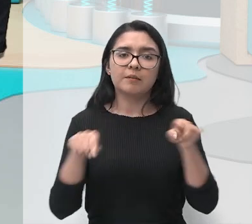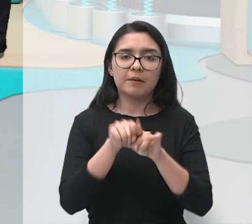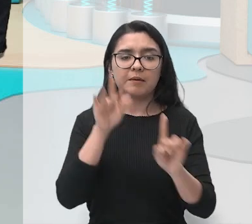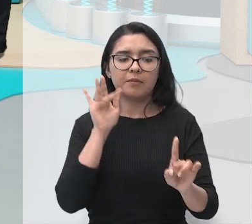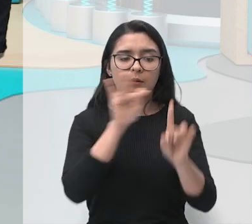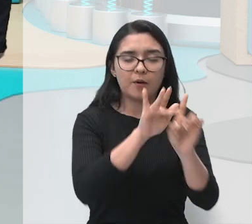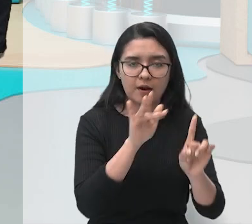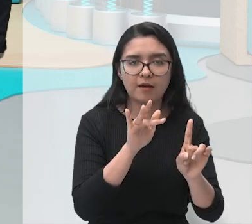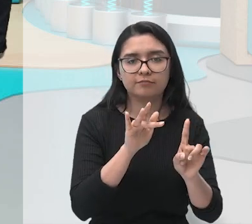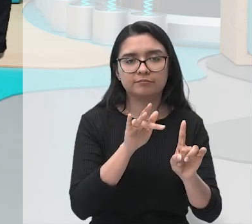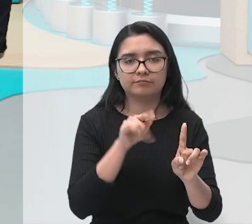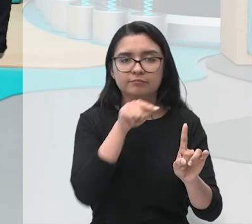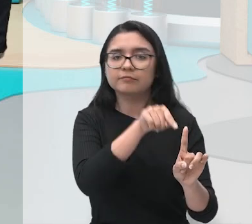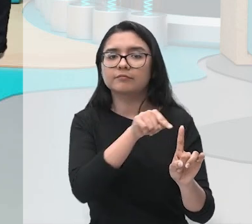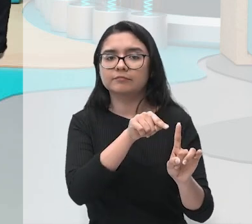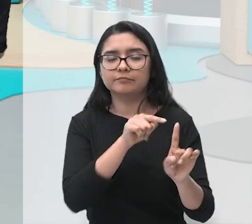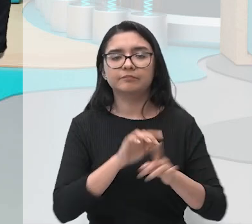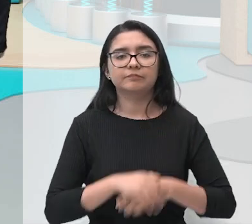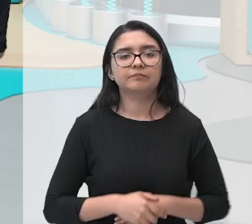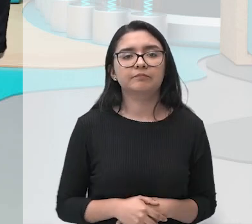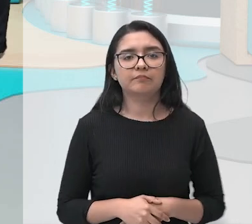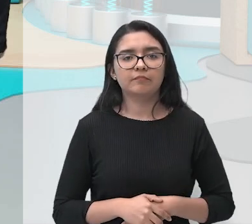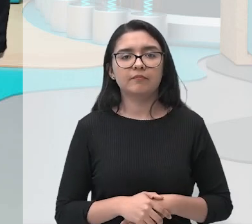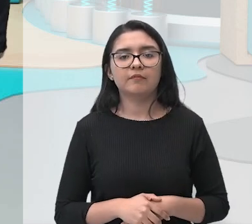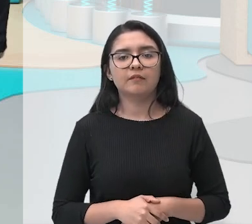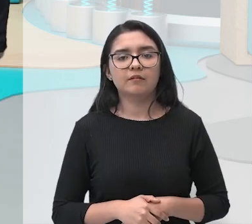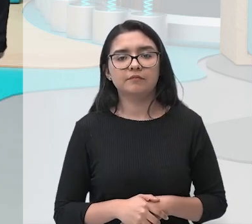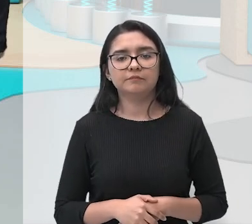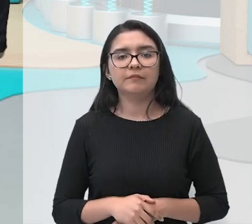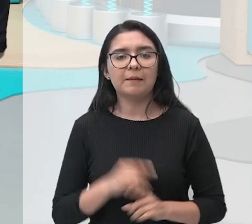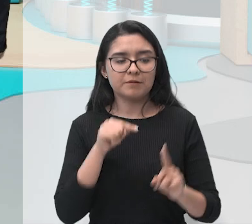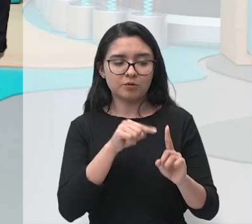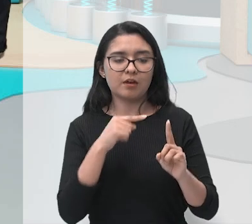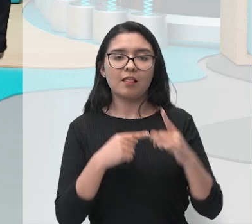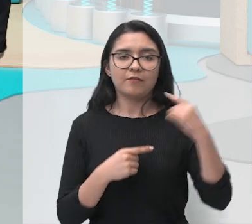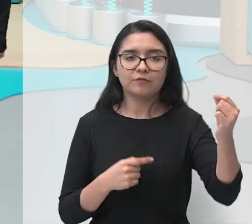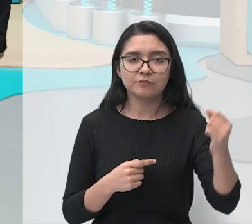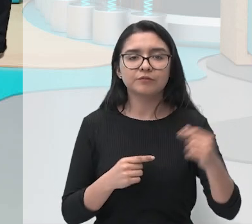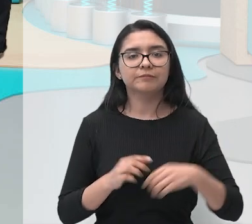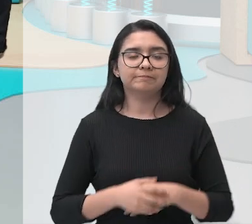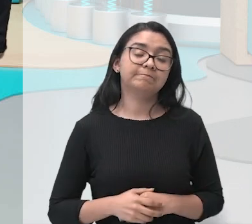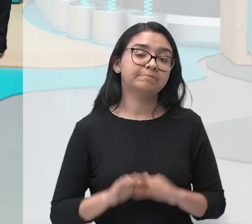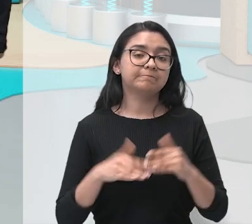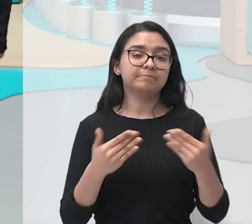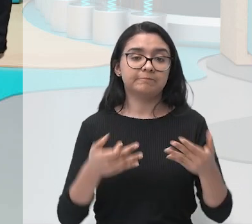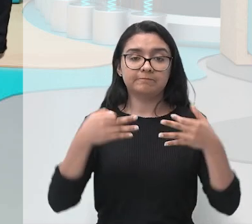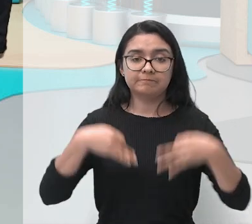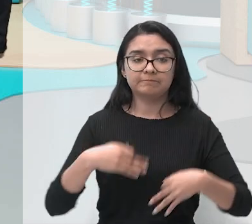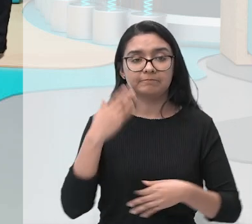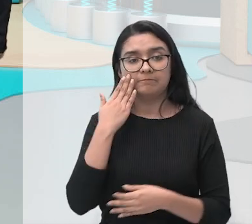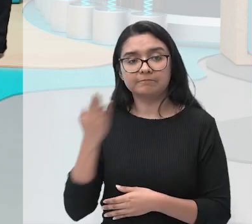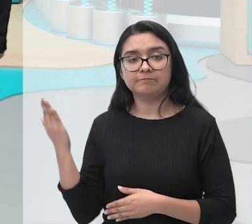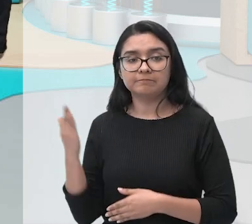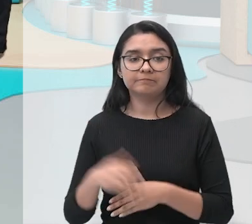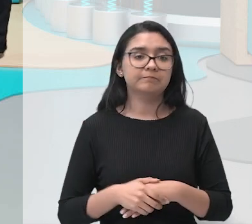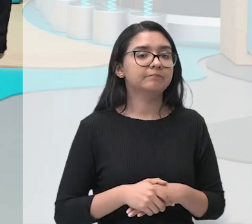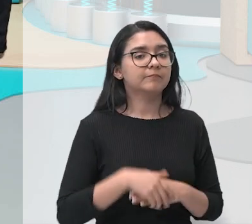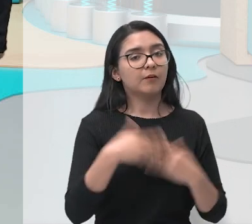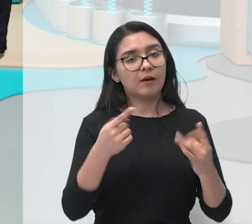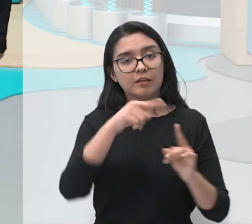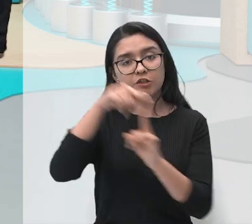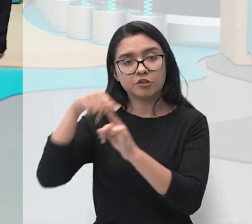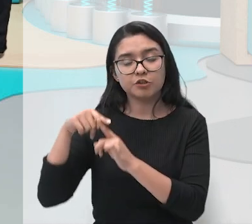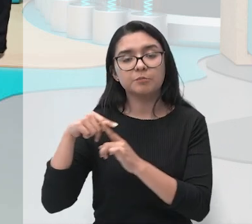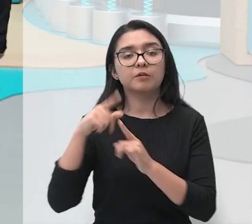queimar esse seu adversário, né? Essa pessoa, o seu fugitivo, tá certo? Então, olha aqui, ó, cada variante do